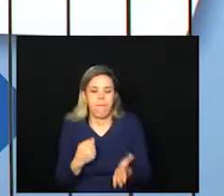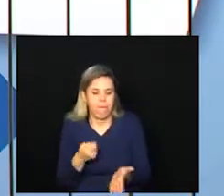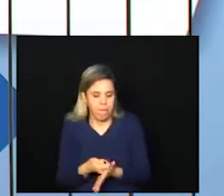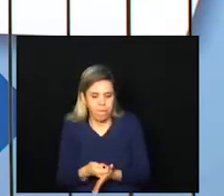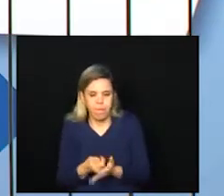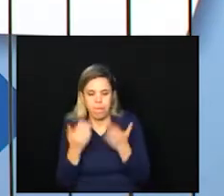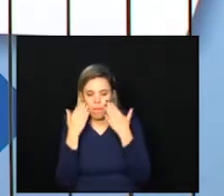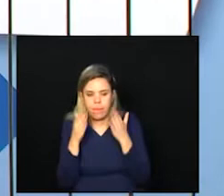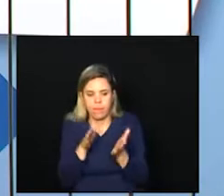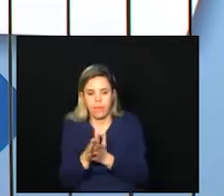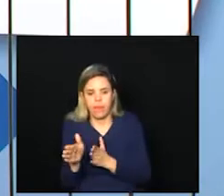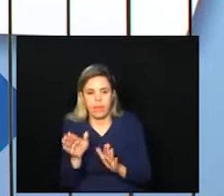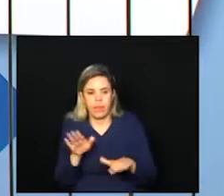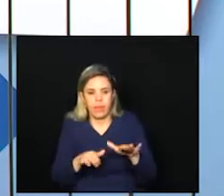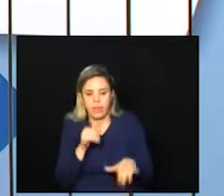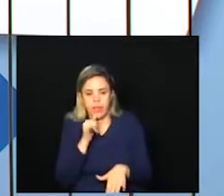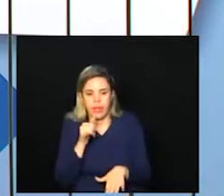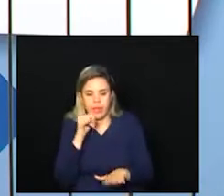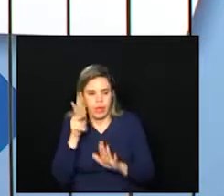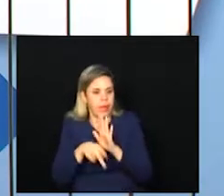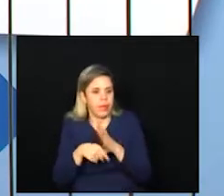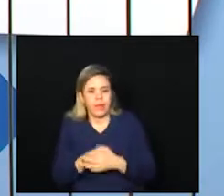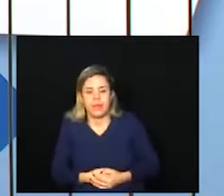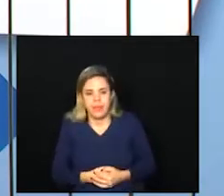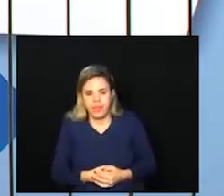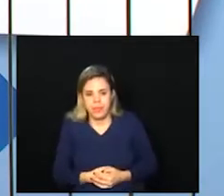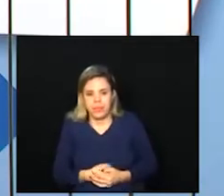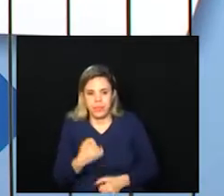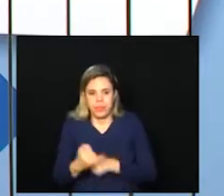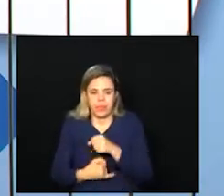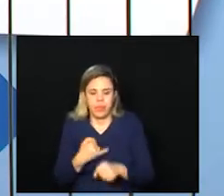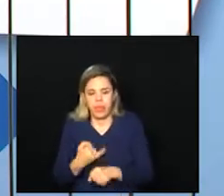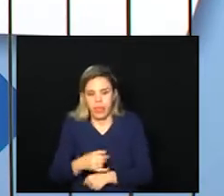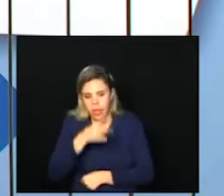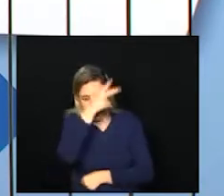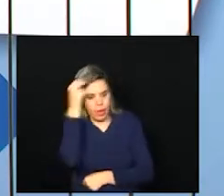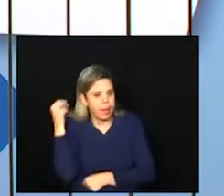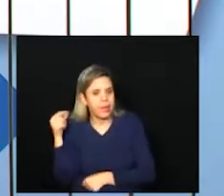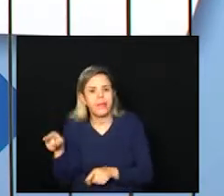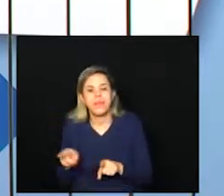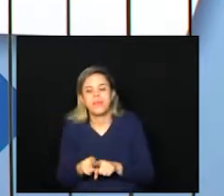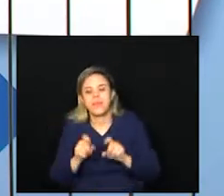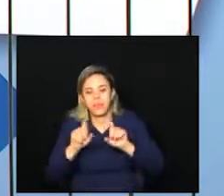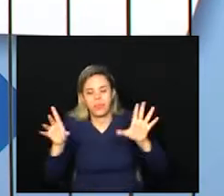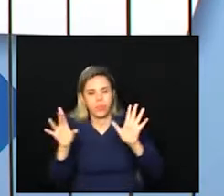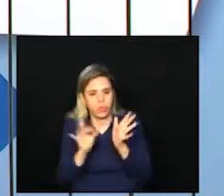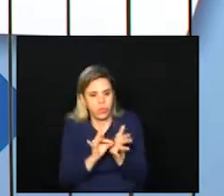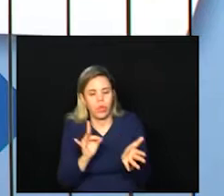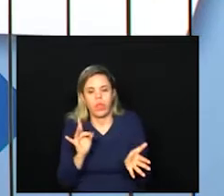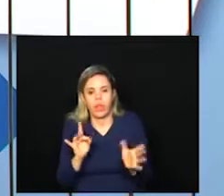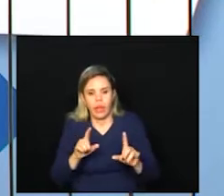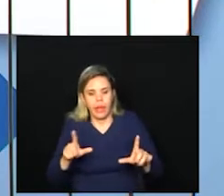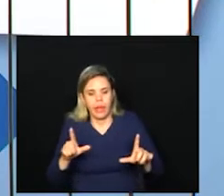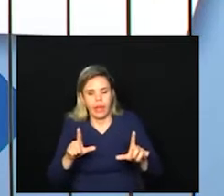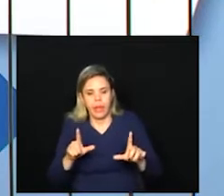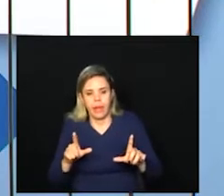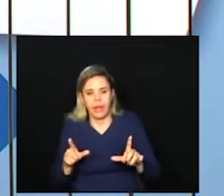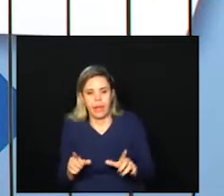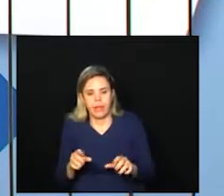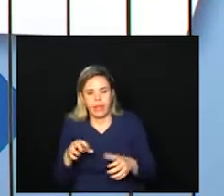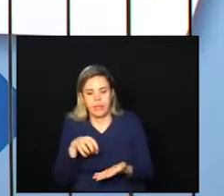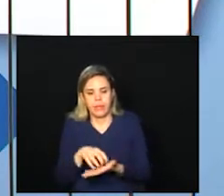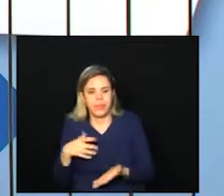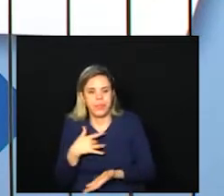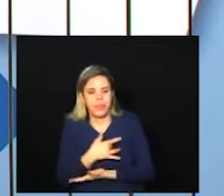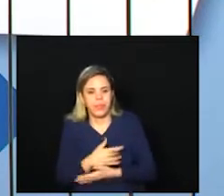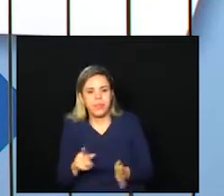ser publicadas de acordo com o projeto, tanto no site da Prefeitura quanto fisicamente em placas afixadas